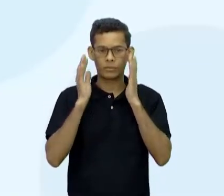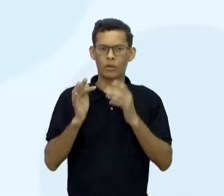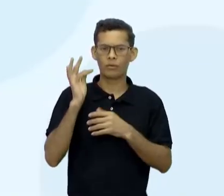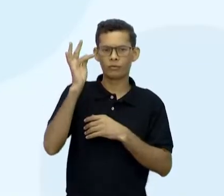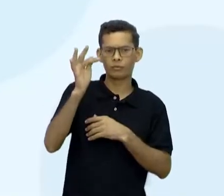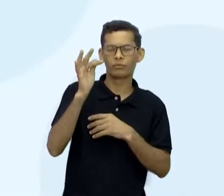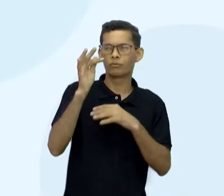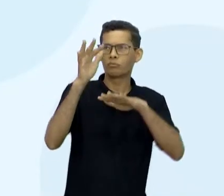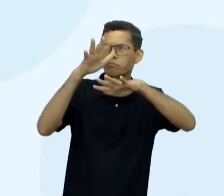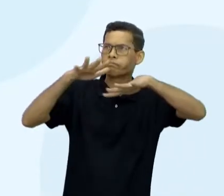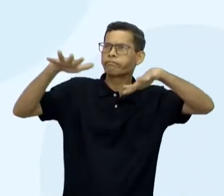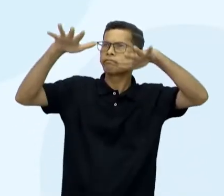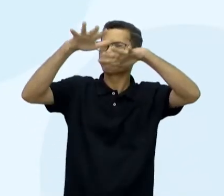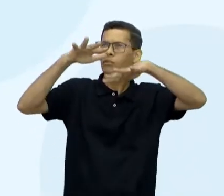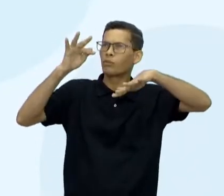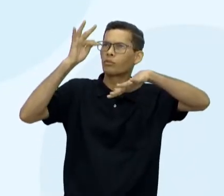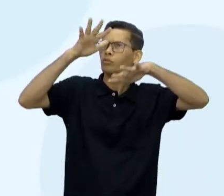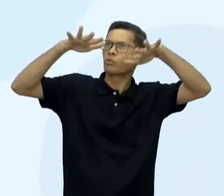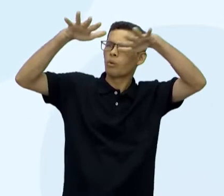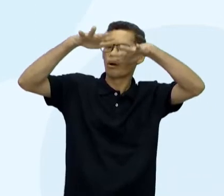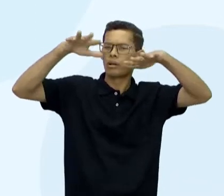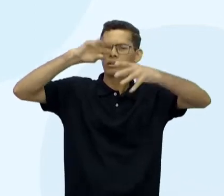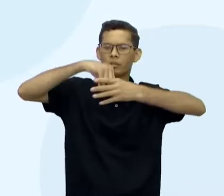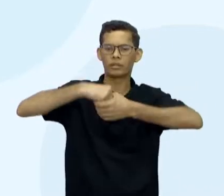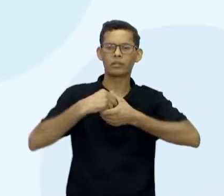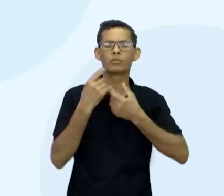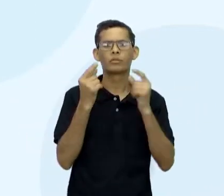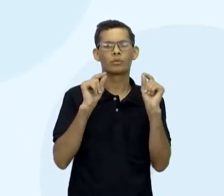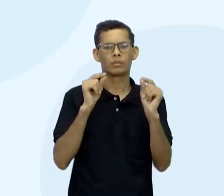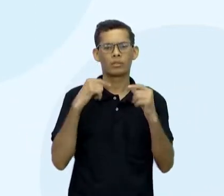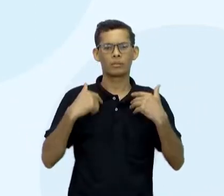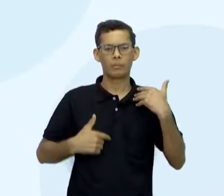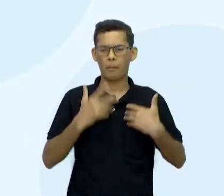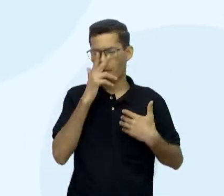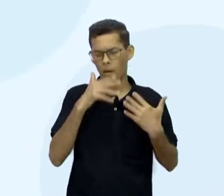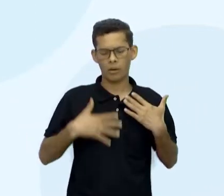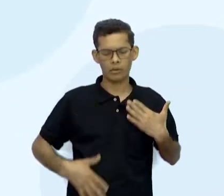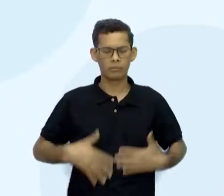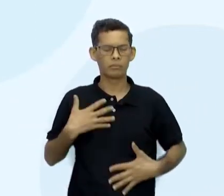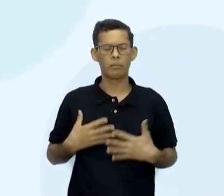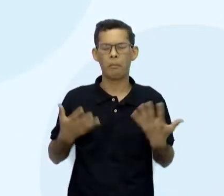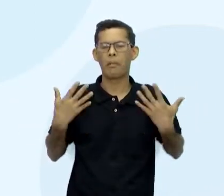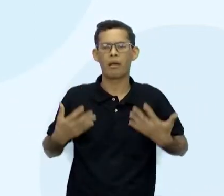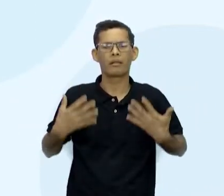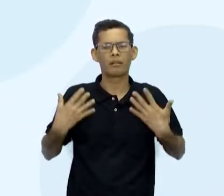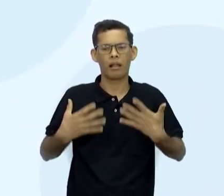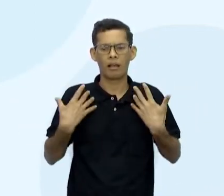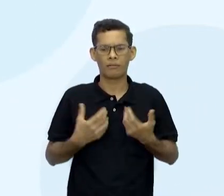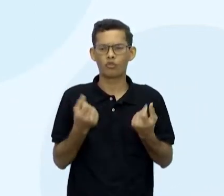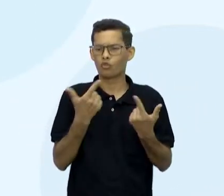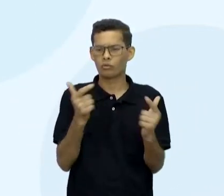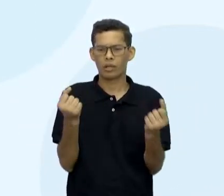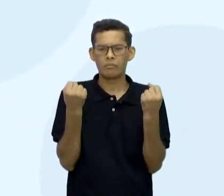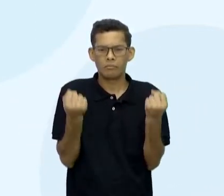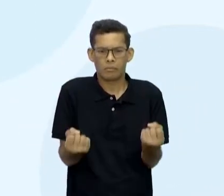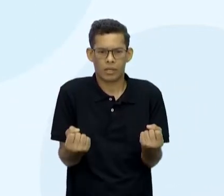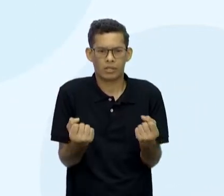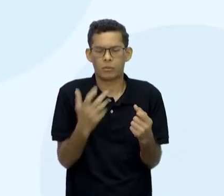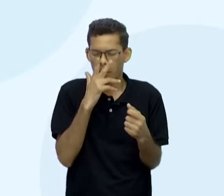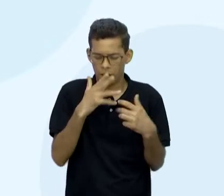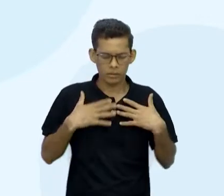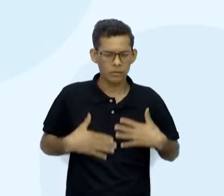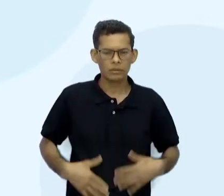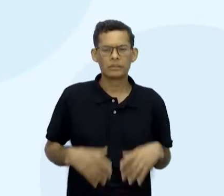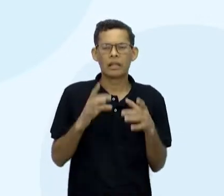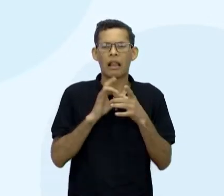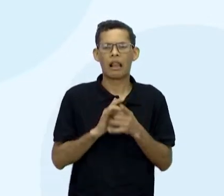profundo, você estaria sem peso, porque nenhuma força perceptível atua sobre você. Se a gravidade for